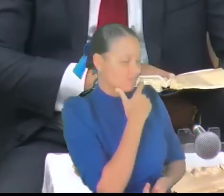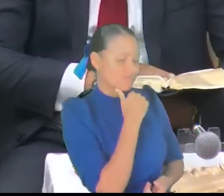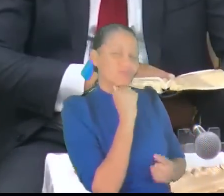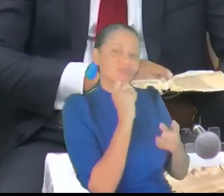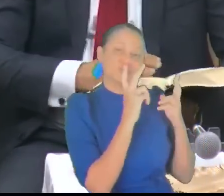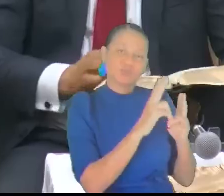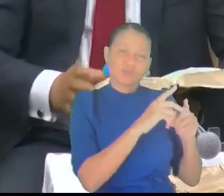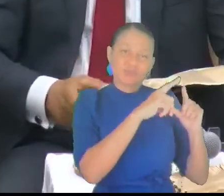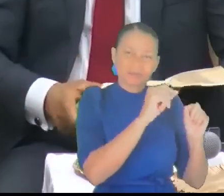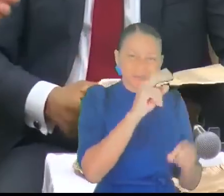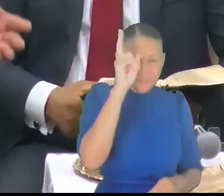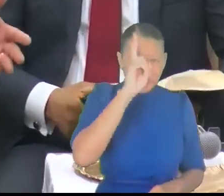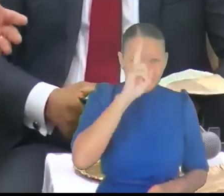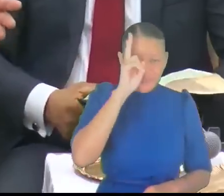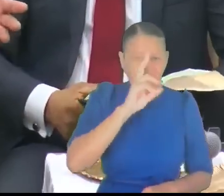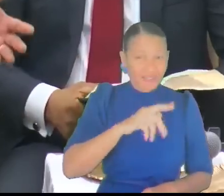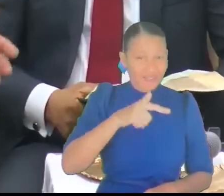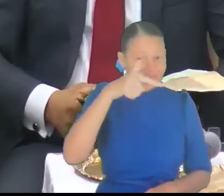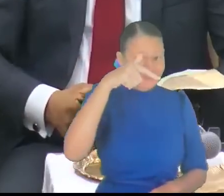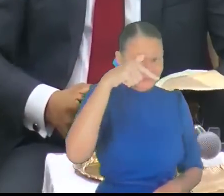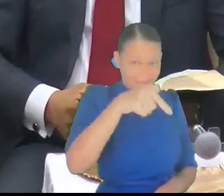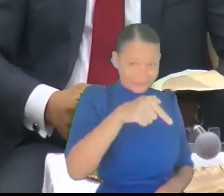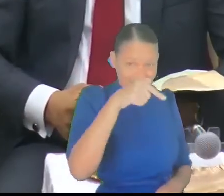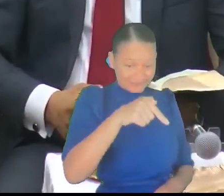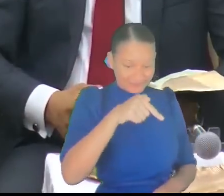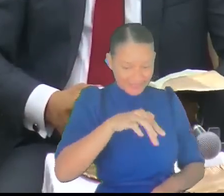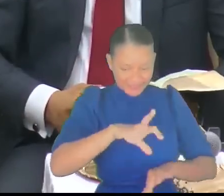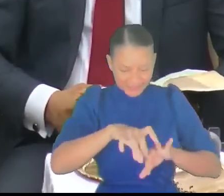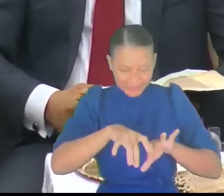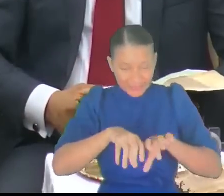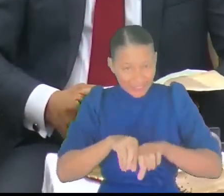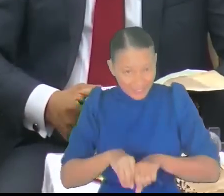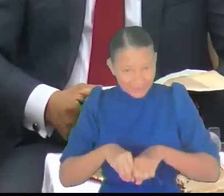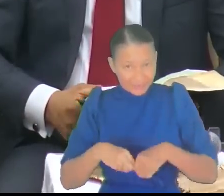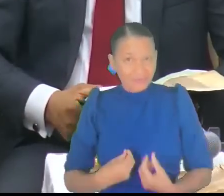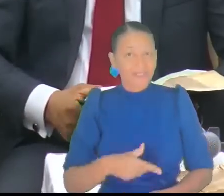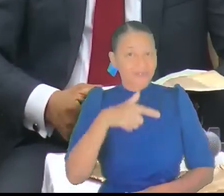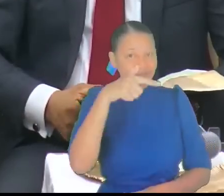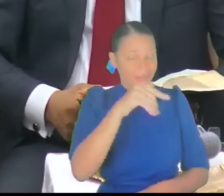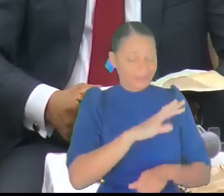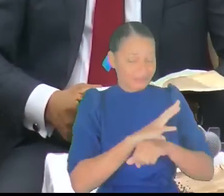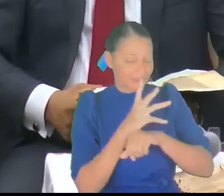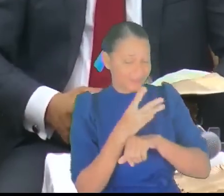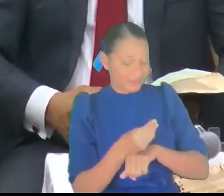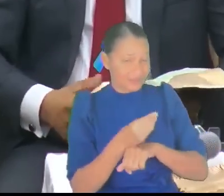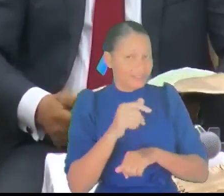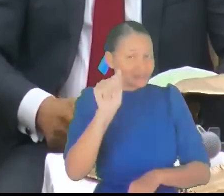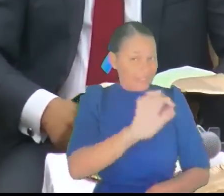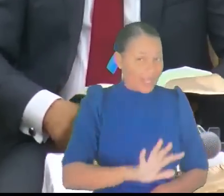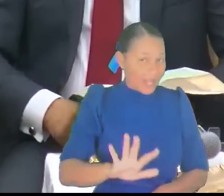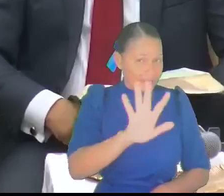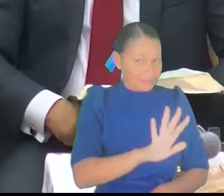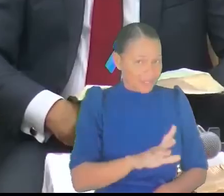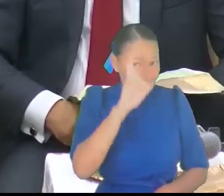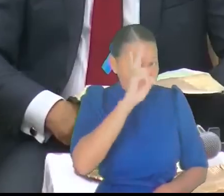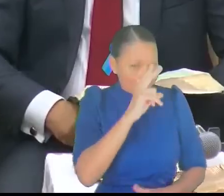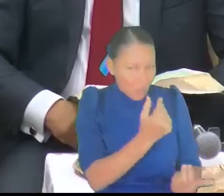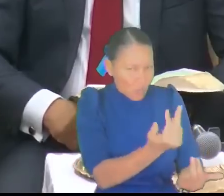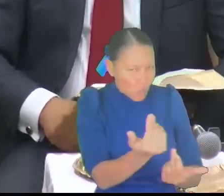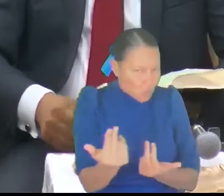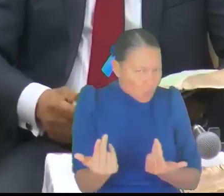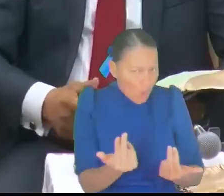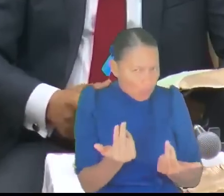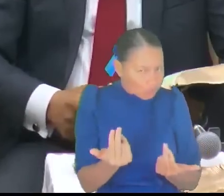Vocês estão lembrados das 7 cartas às 7 igrejas da Ásia? Estão lembrados? Era tudo igualzinha? Era tudo igualzinha? Não. Era tudo